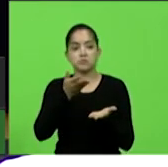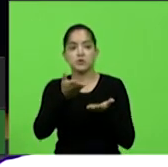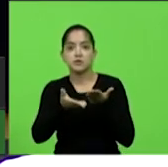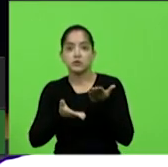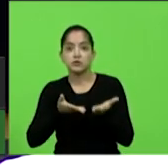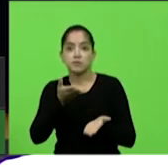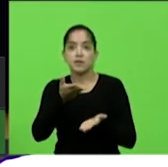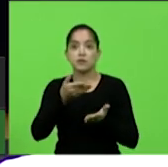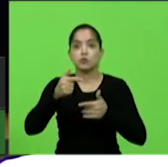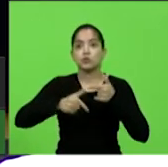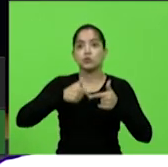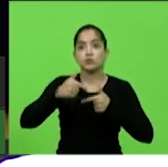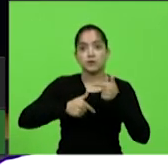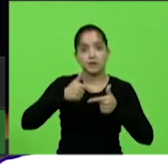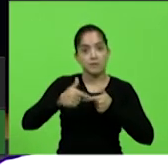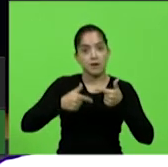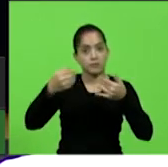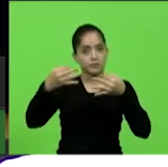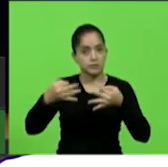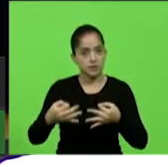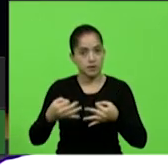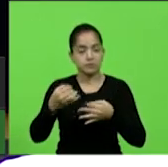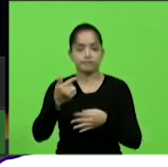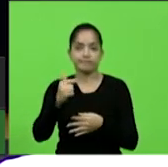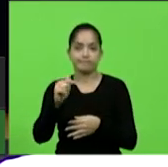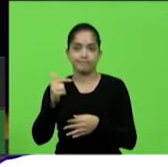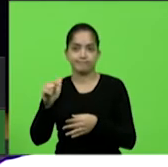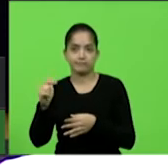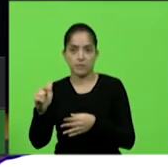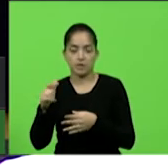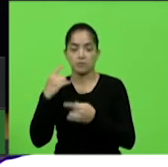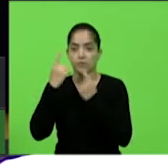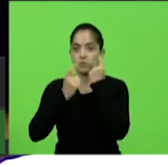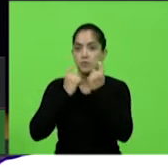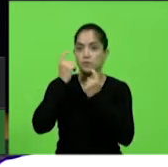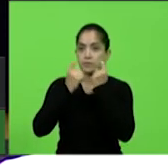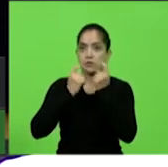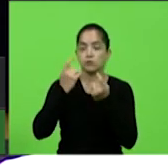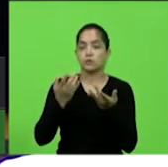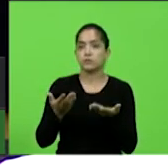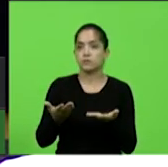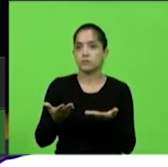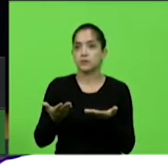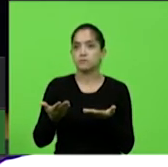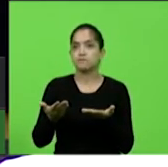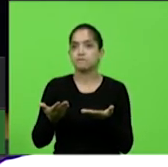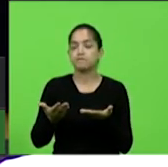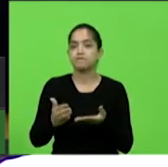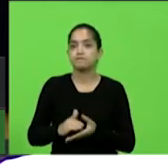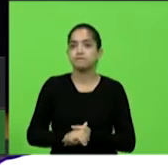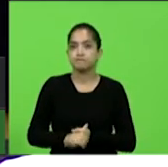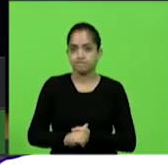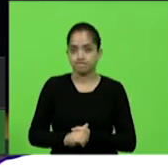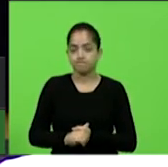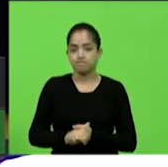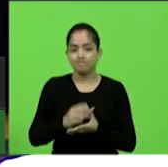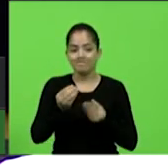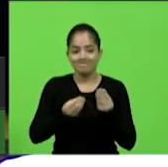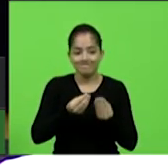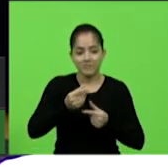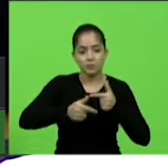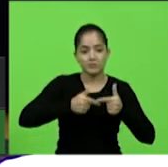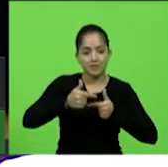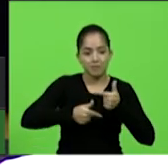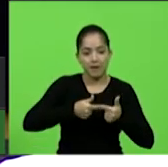SAMU, o atendimento adequado. E me preocupa muito, mas muito mesmo, a condição de trabalho